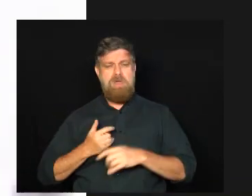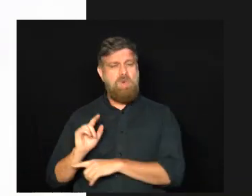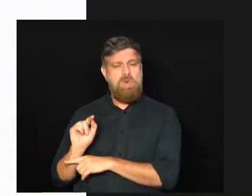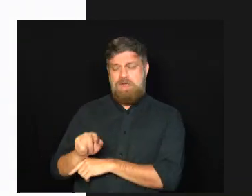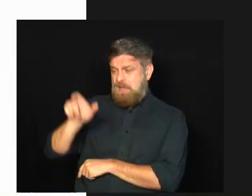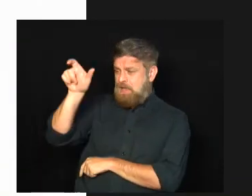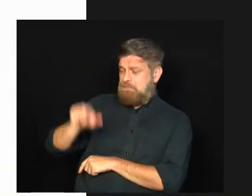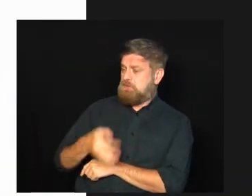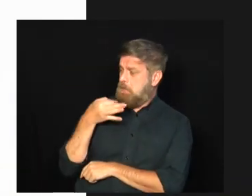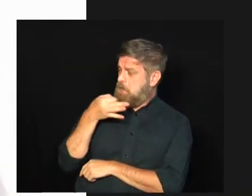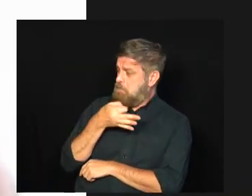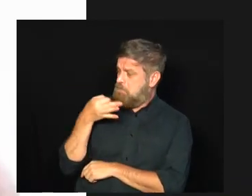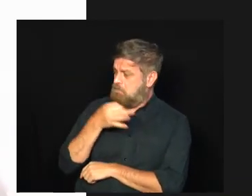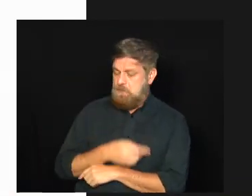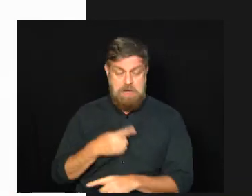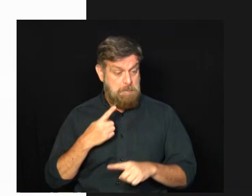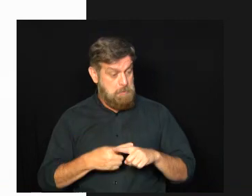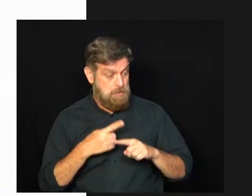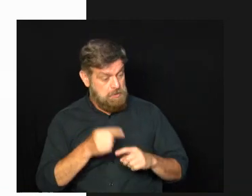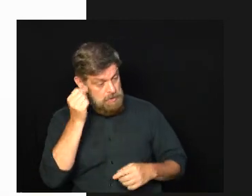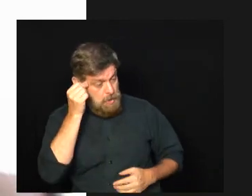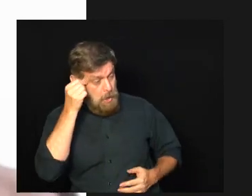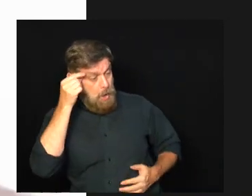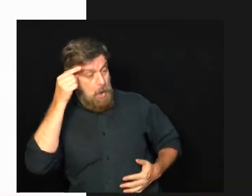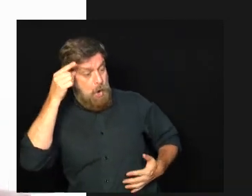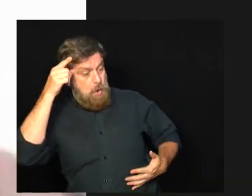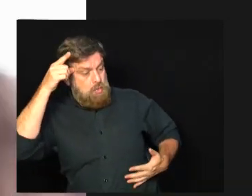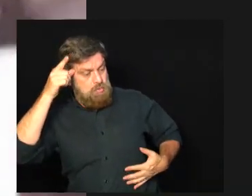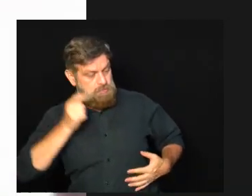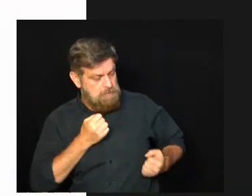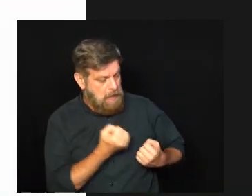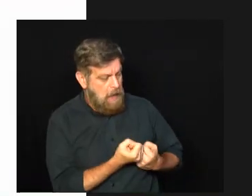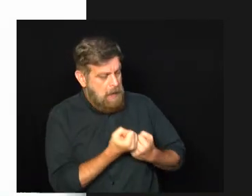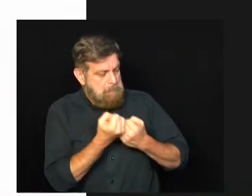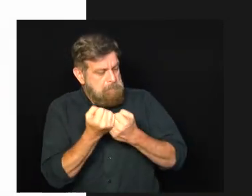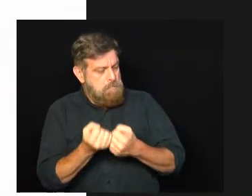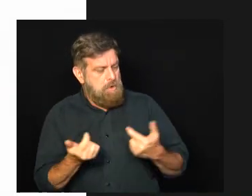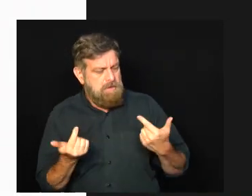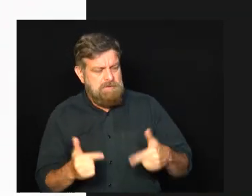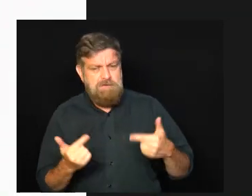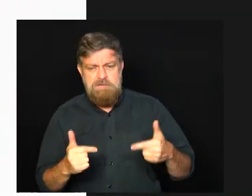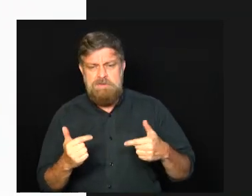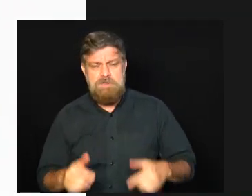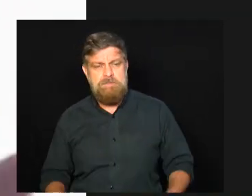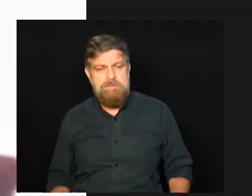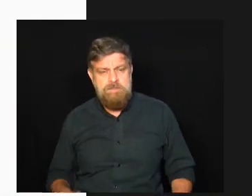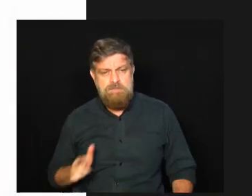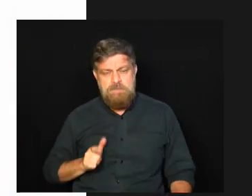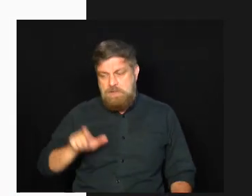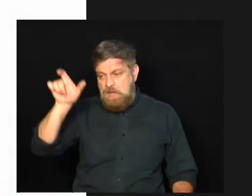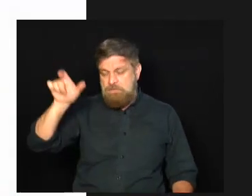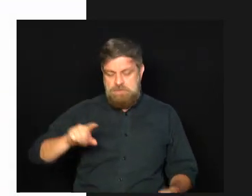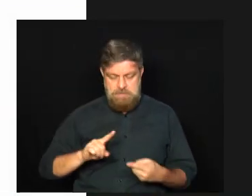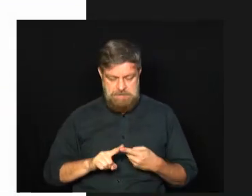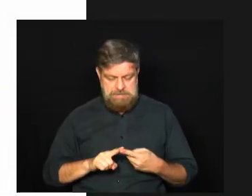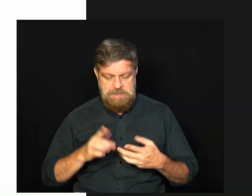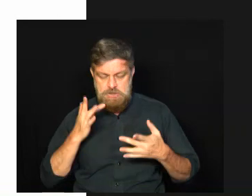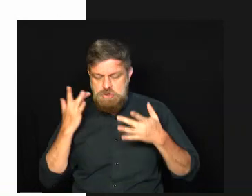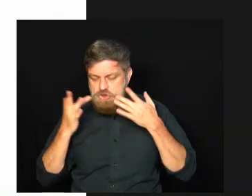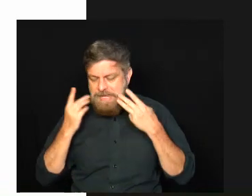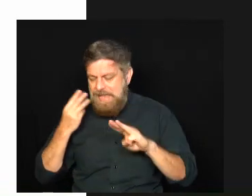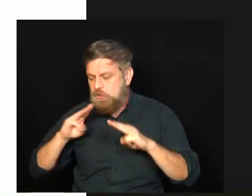pessoas dizendo por que a cultura não tem apoio, por que a cultura... Aí só fala sobre teatro,